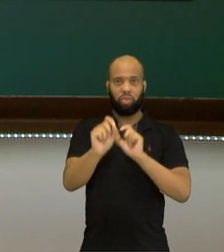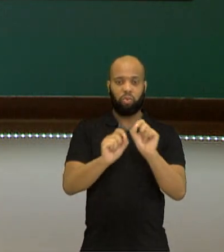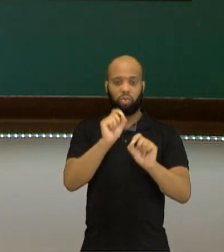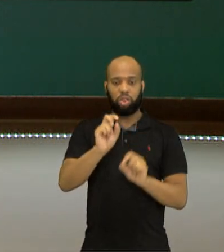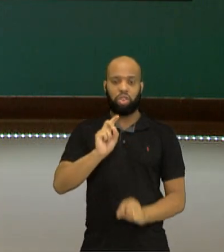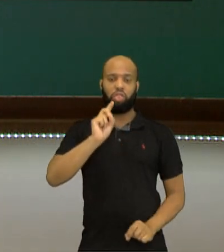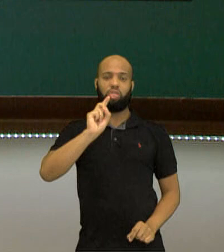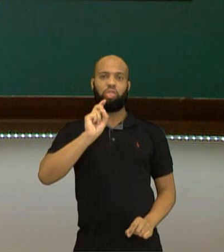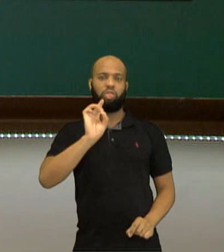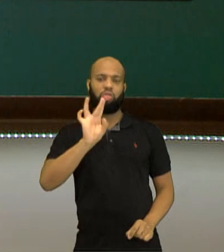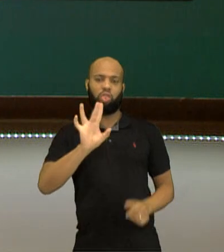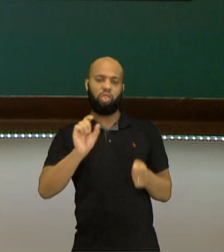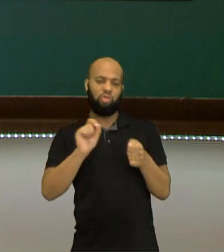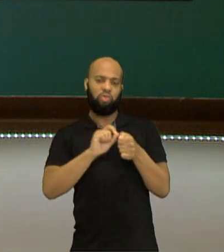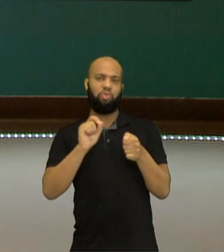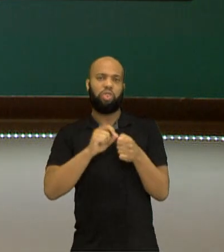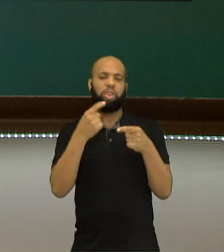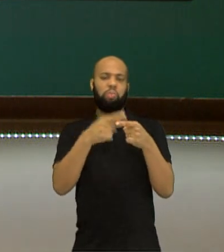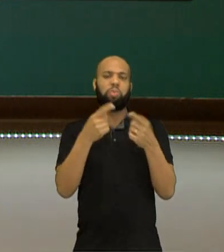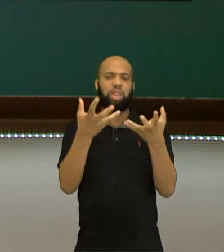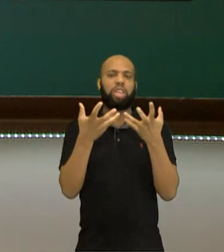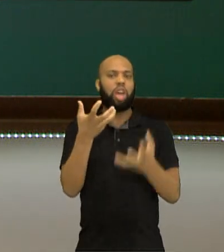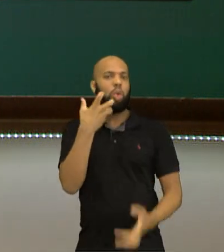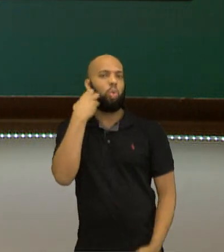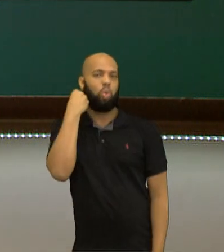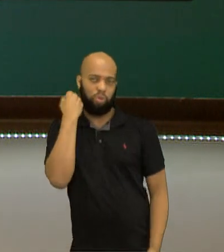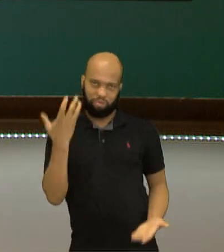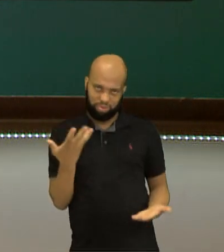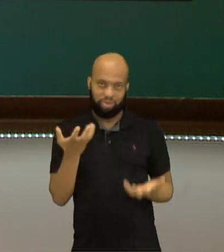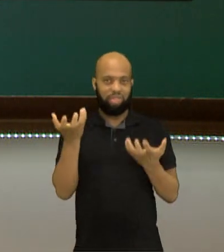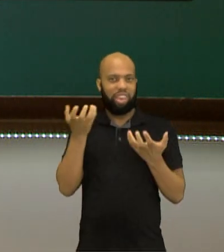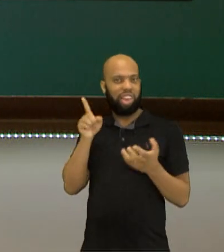produzida no sentido de ganhar dinheiro. Digamos,